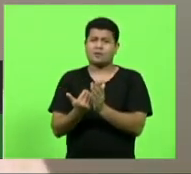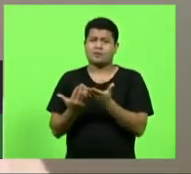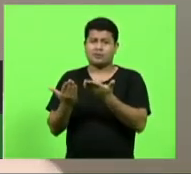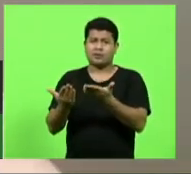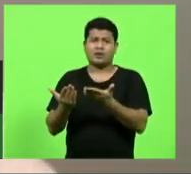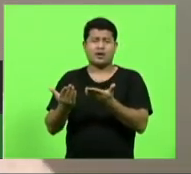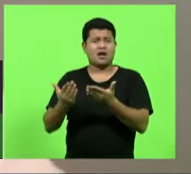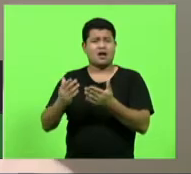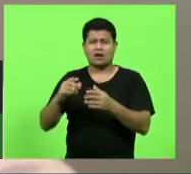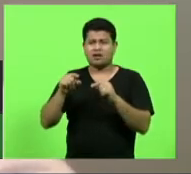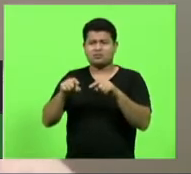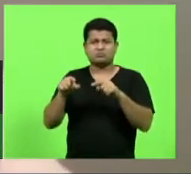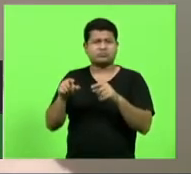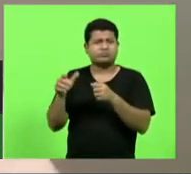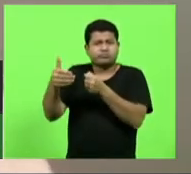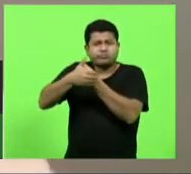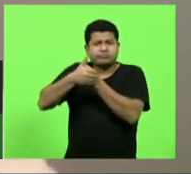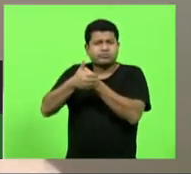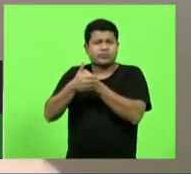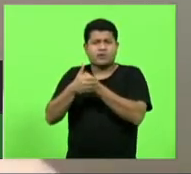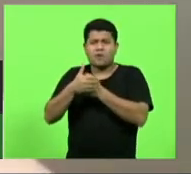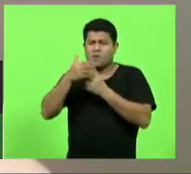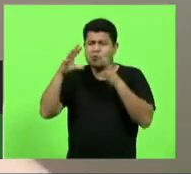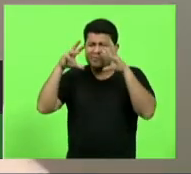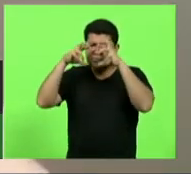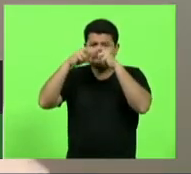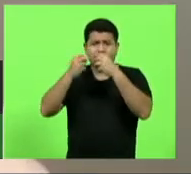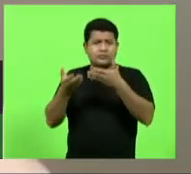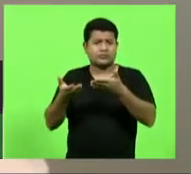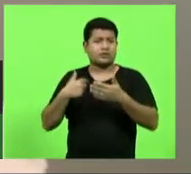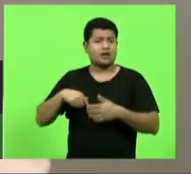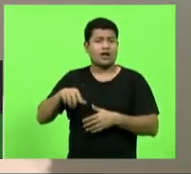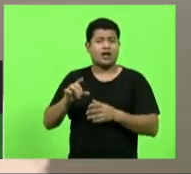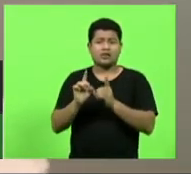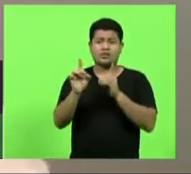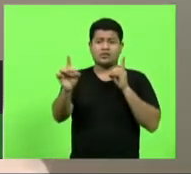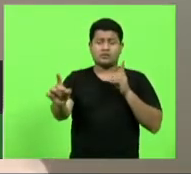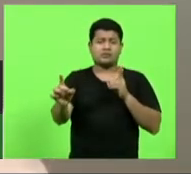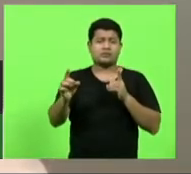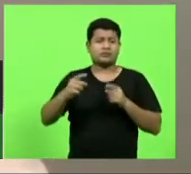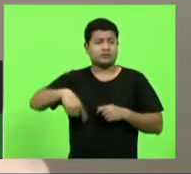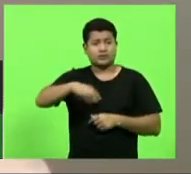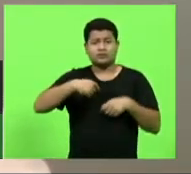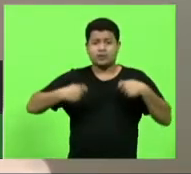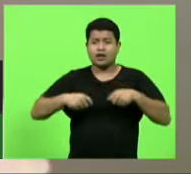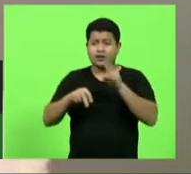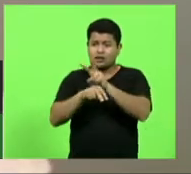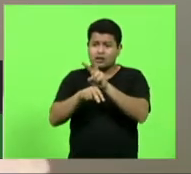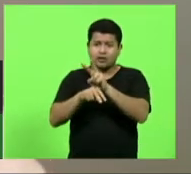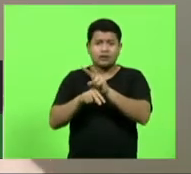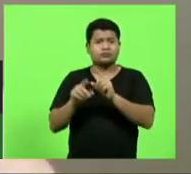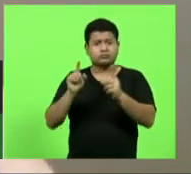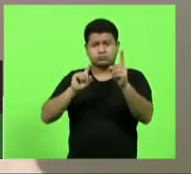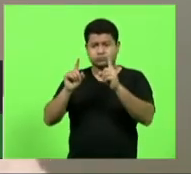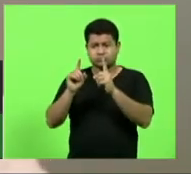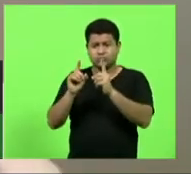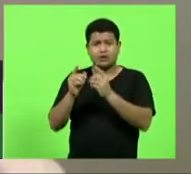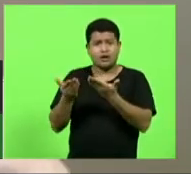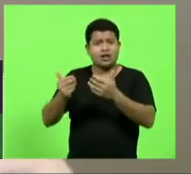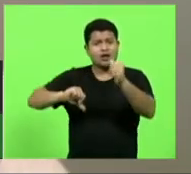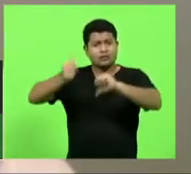obscuro para nós. Está distante, nós precisamos analisar e é uma grande oportunidade nós olharmos de